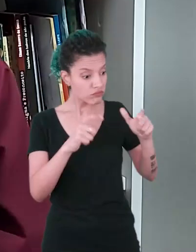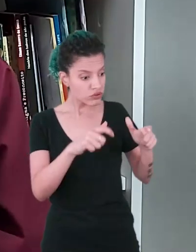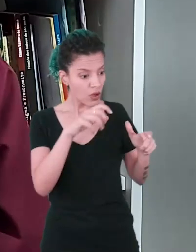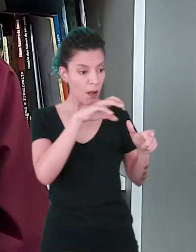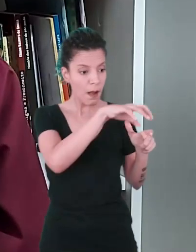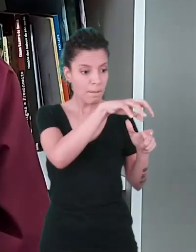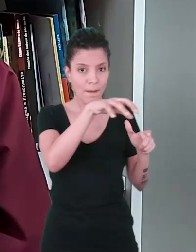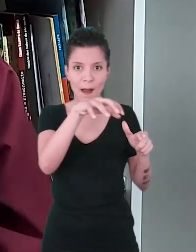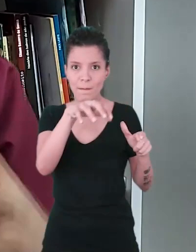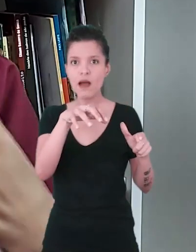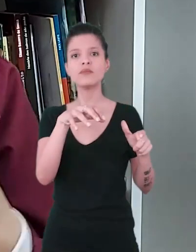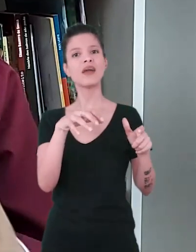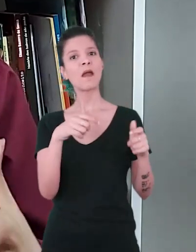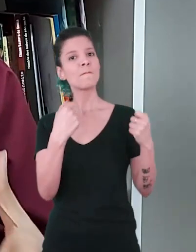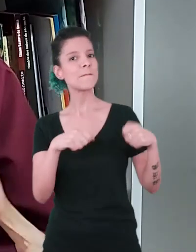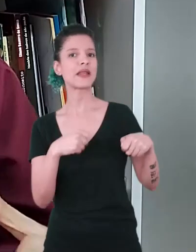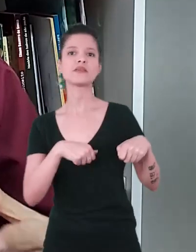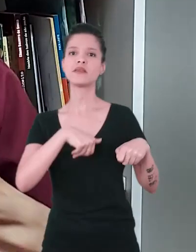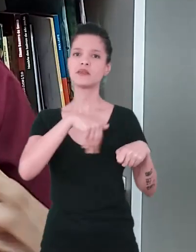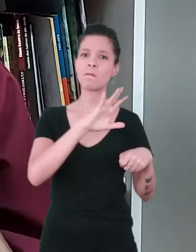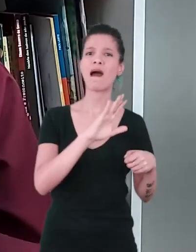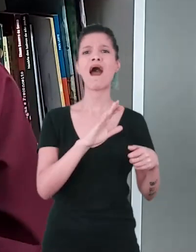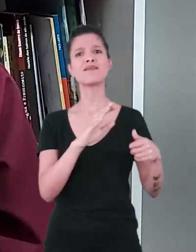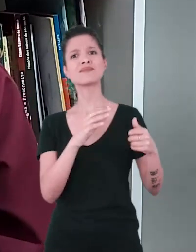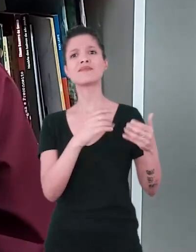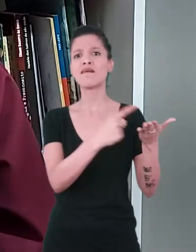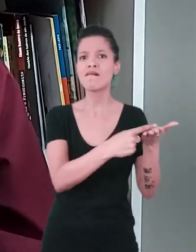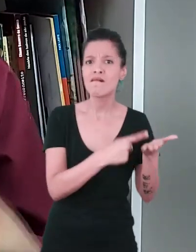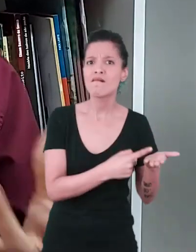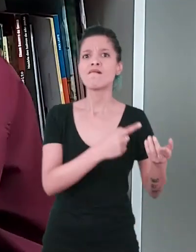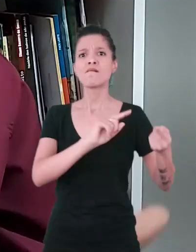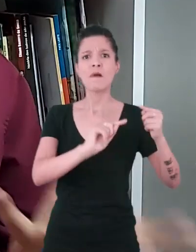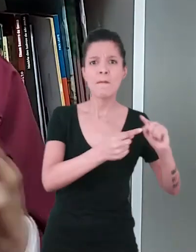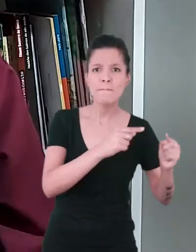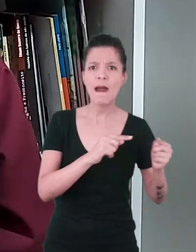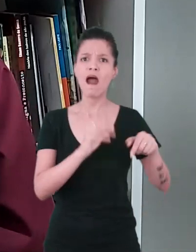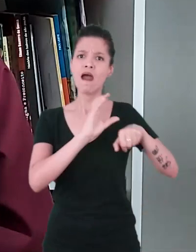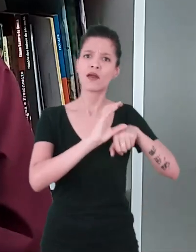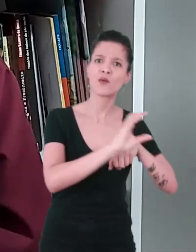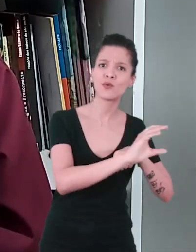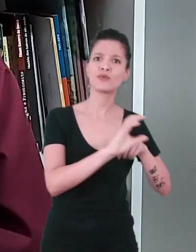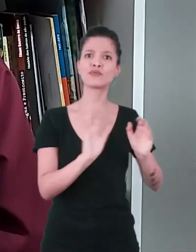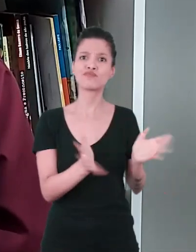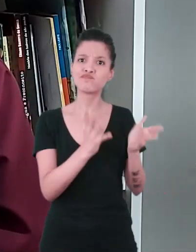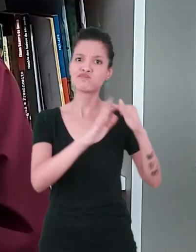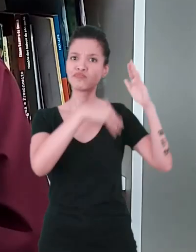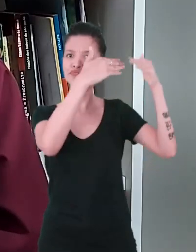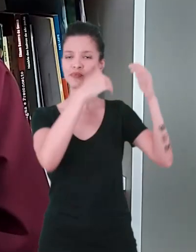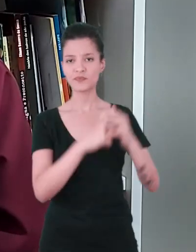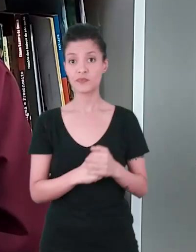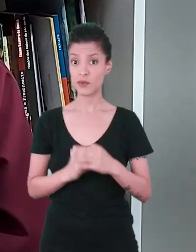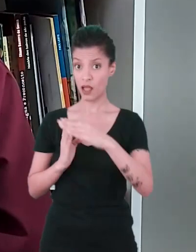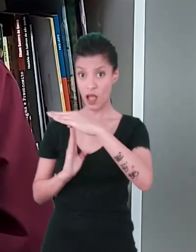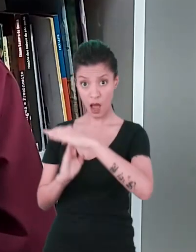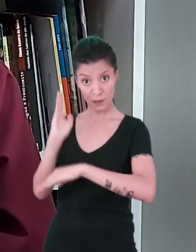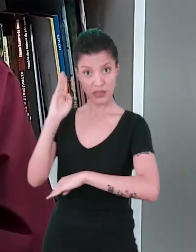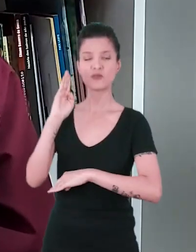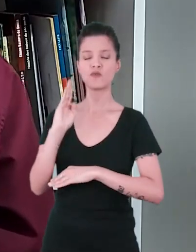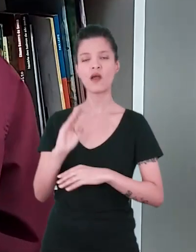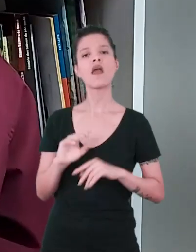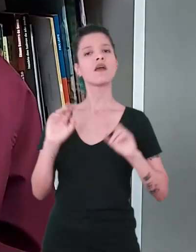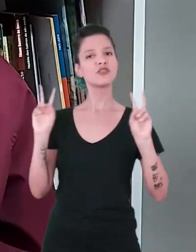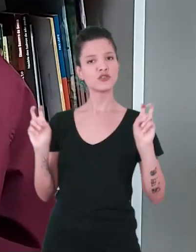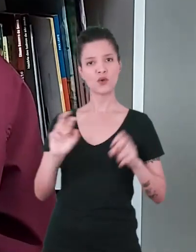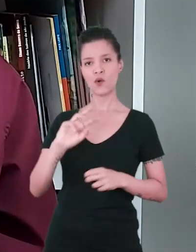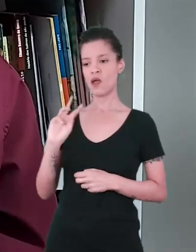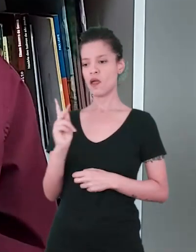que precisam de mais dessa articulação, mais de recurso. E a gente conseguiu aprovar um projeto, que é o Heranças Periféricas,